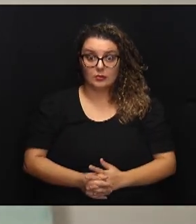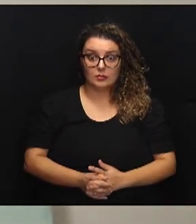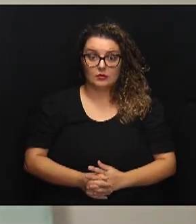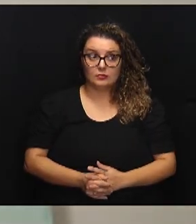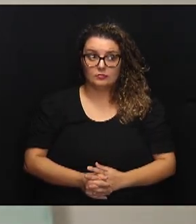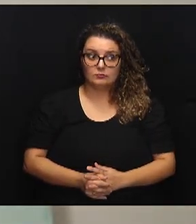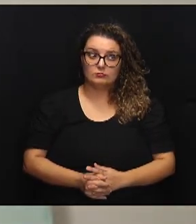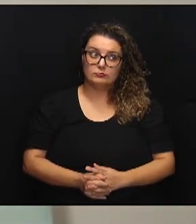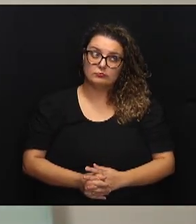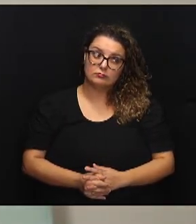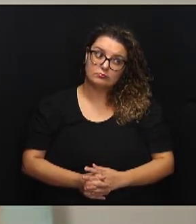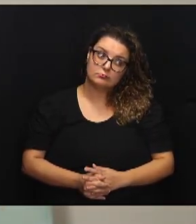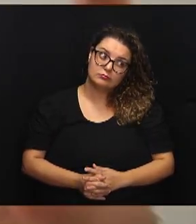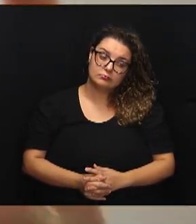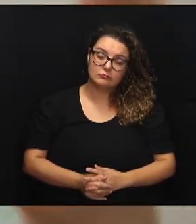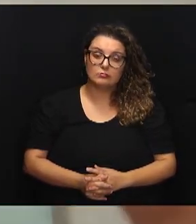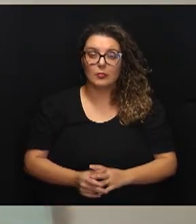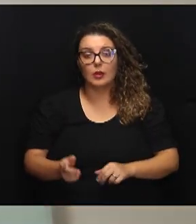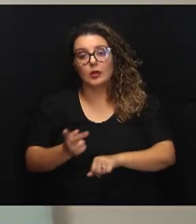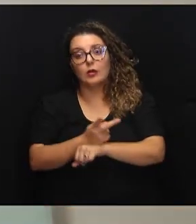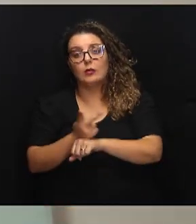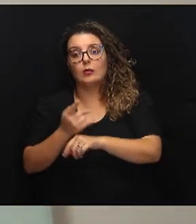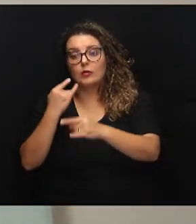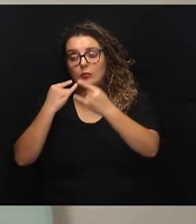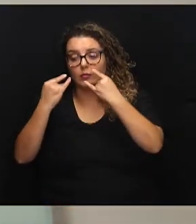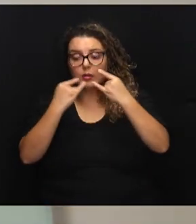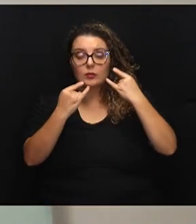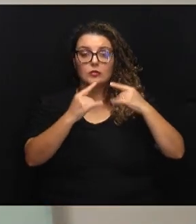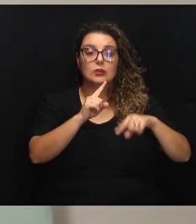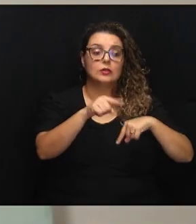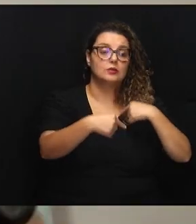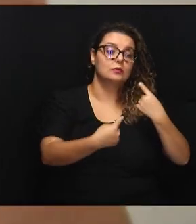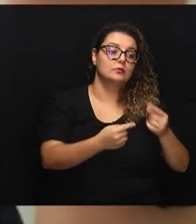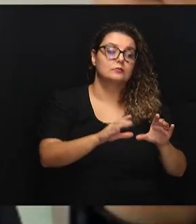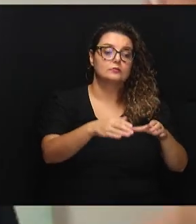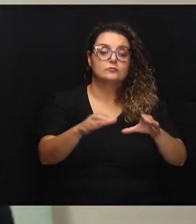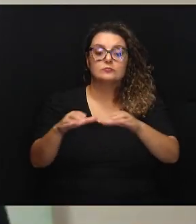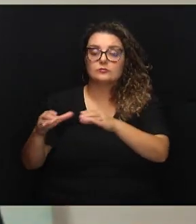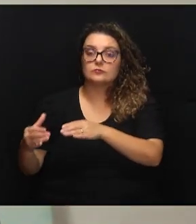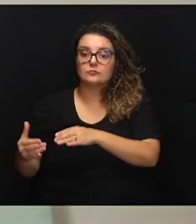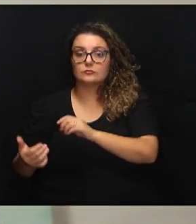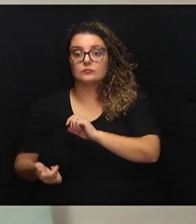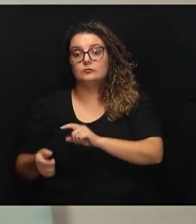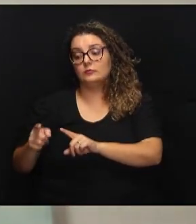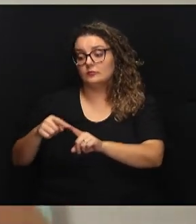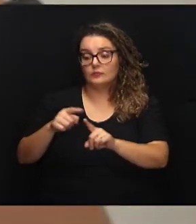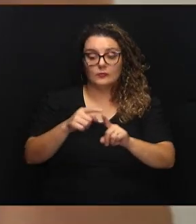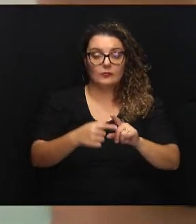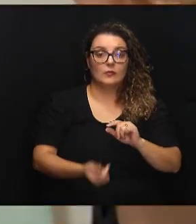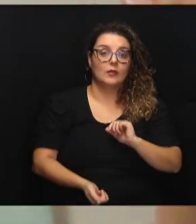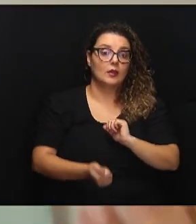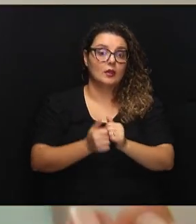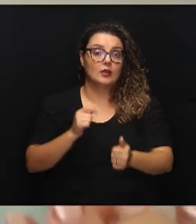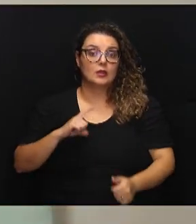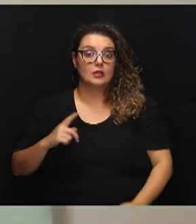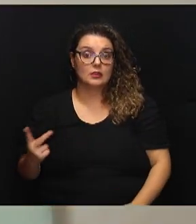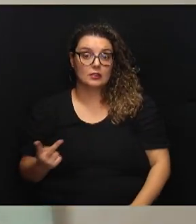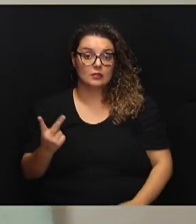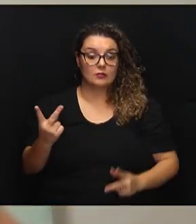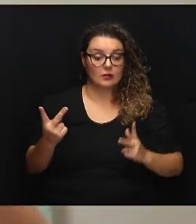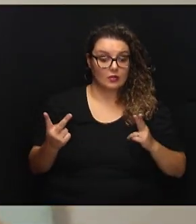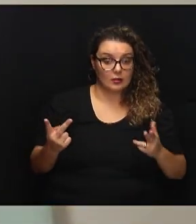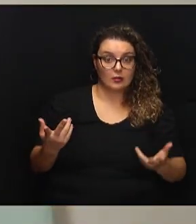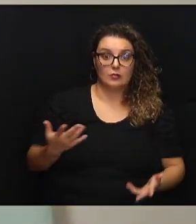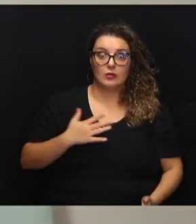abre que a gente começa a buscar interesses de novo em outros clubes que tenha esses valores, que tenha